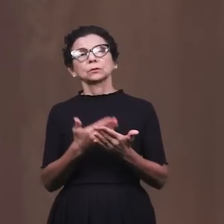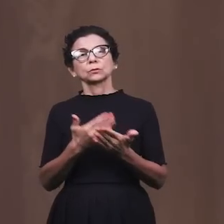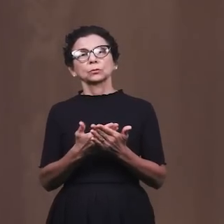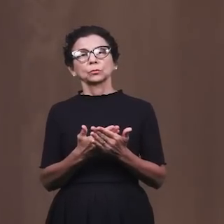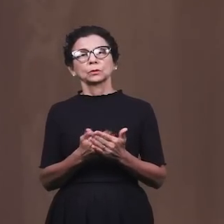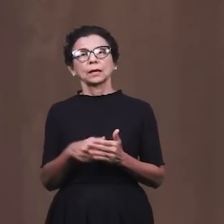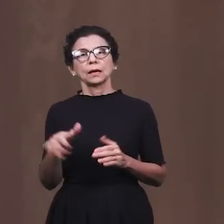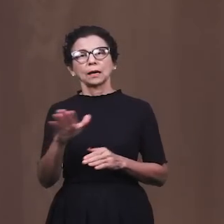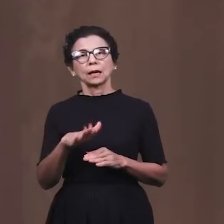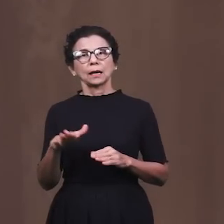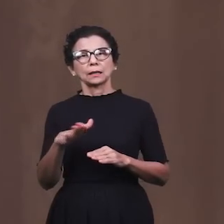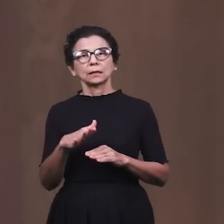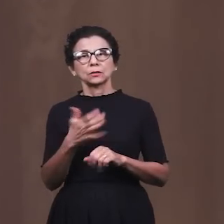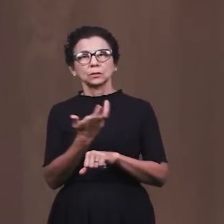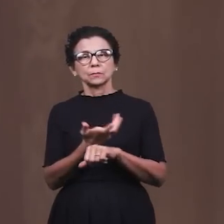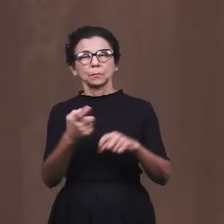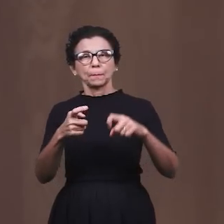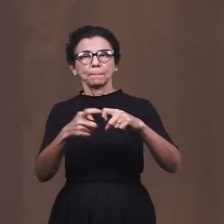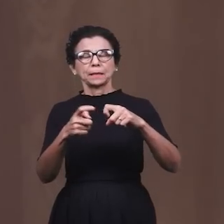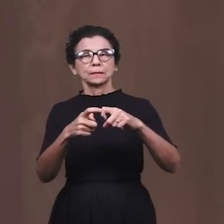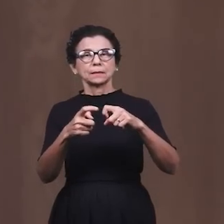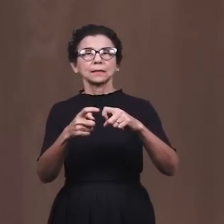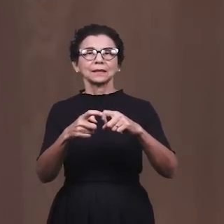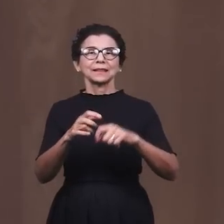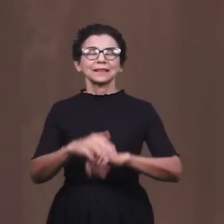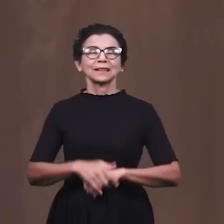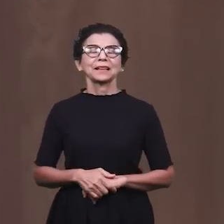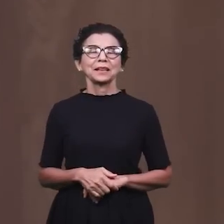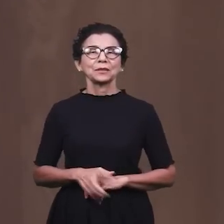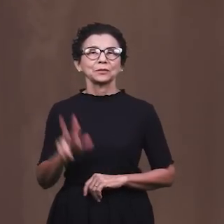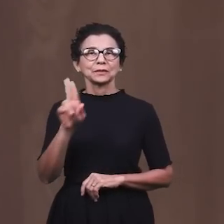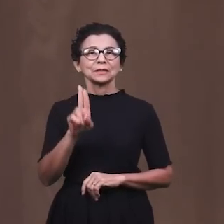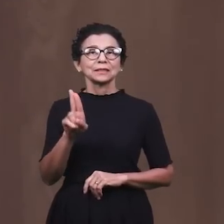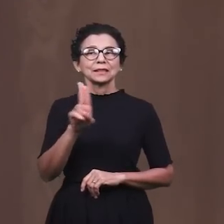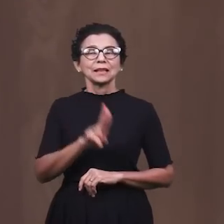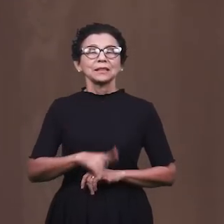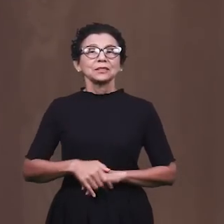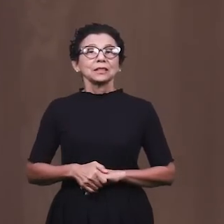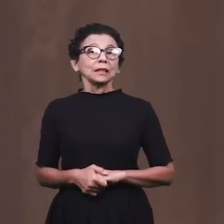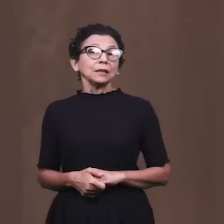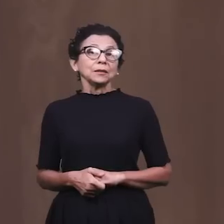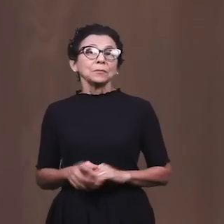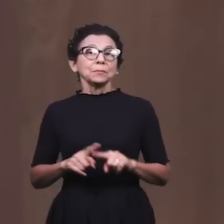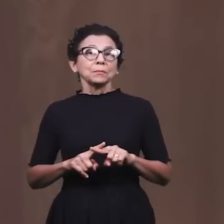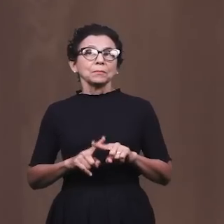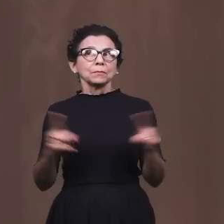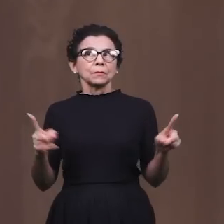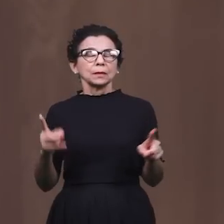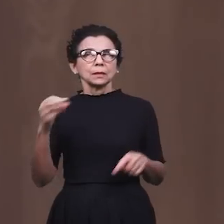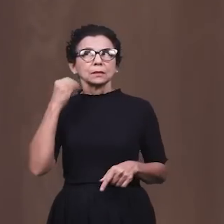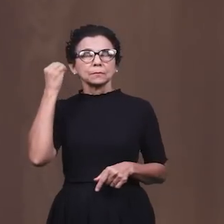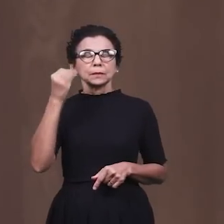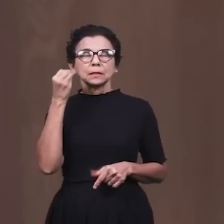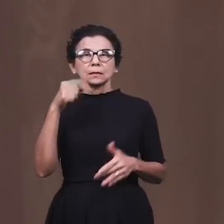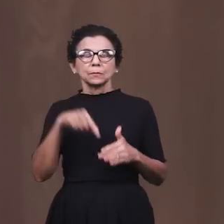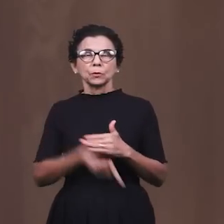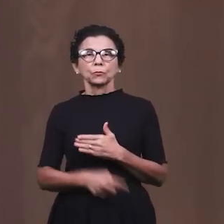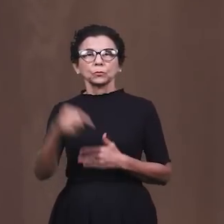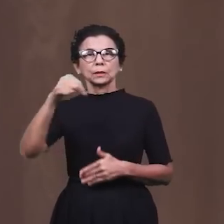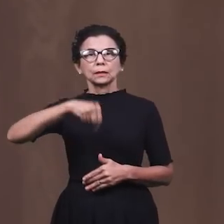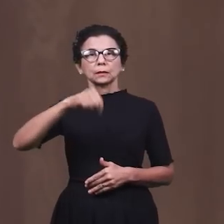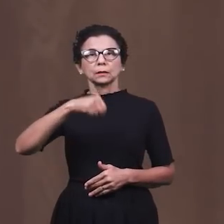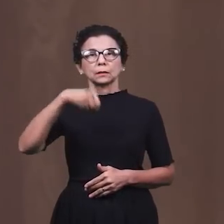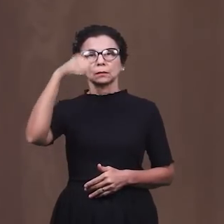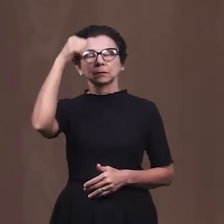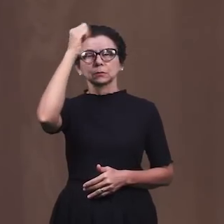então, teve uma experiência gloriosa, né, aqui no Brasil, inclusive, e ela conta essa experiência, porque foi uma experiência na qual Deus falou com ela, Deus